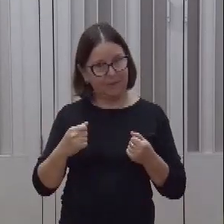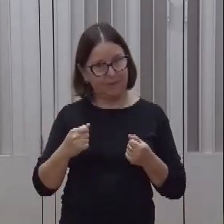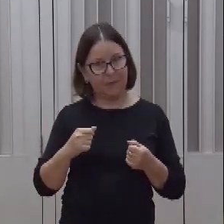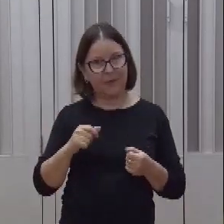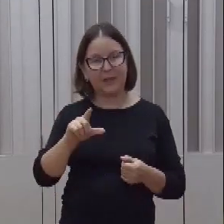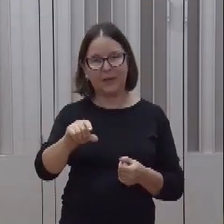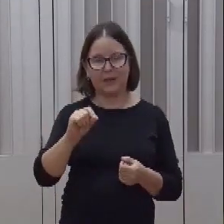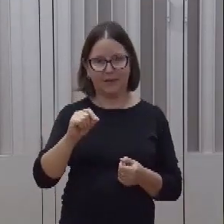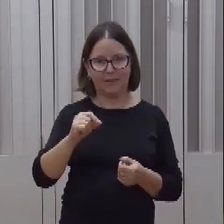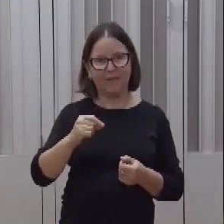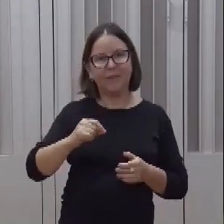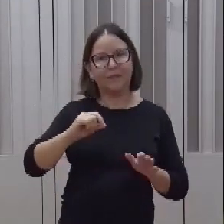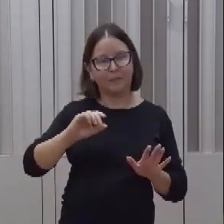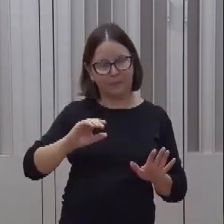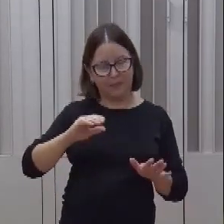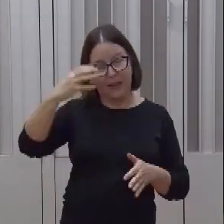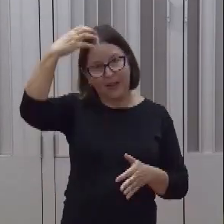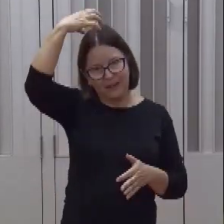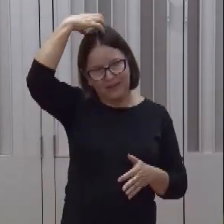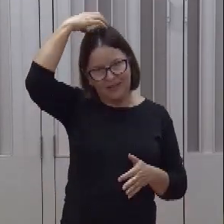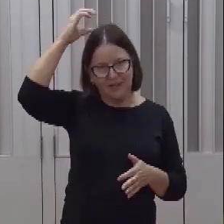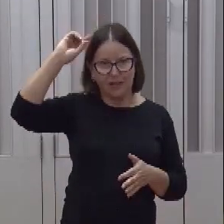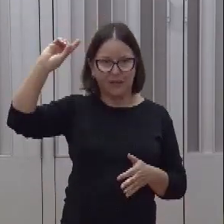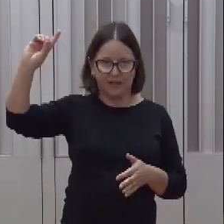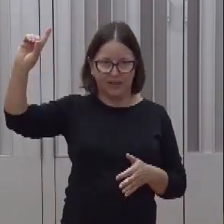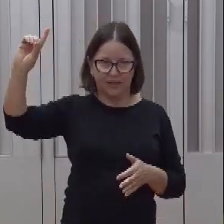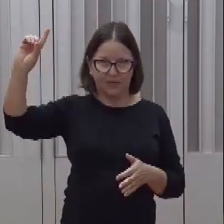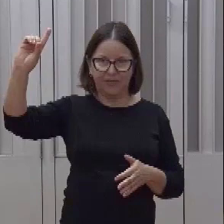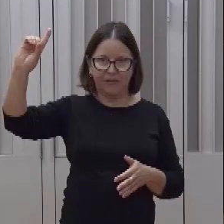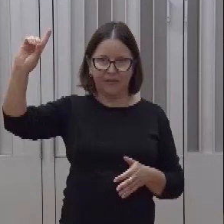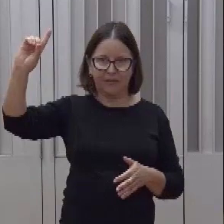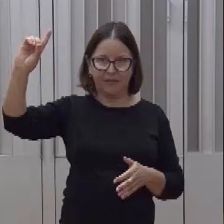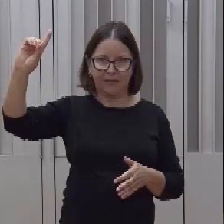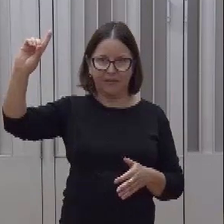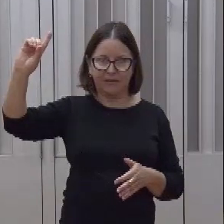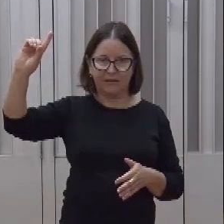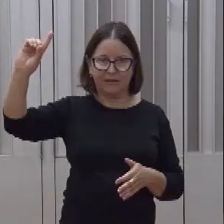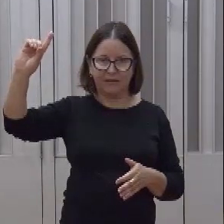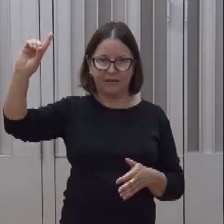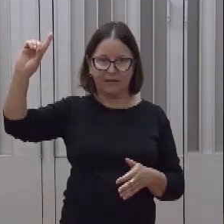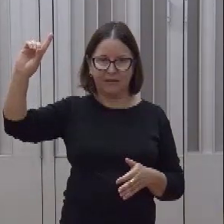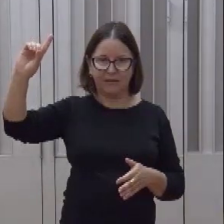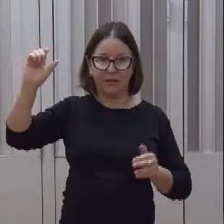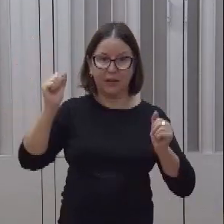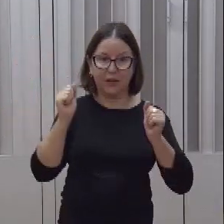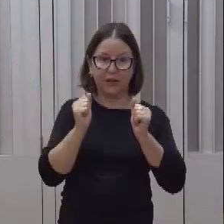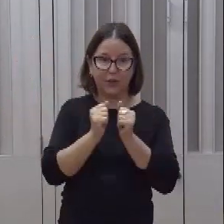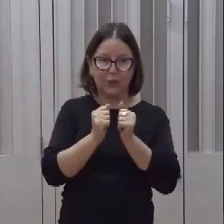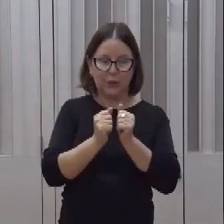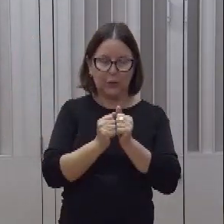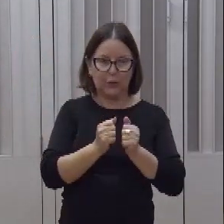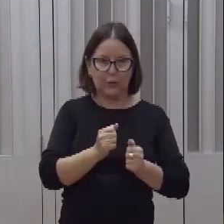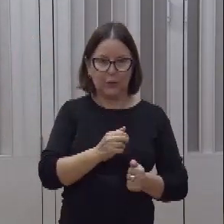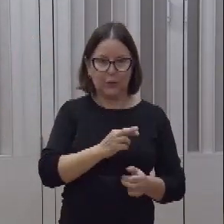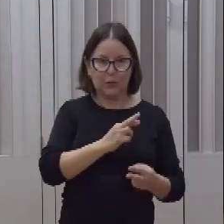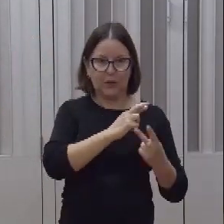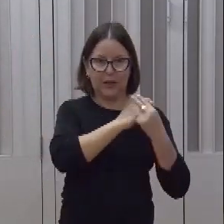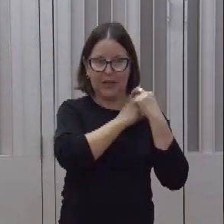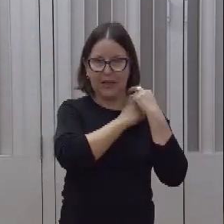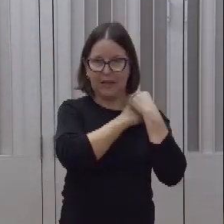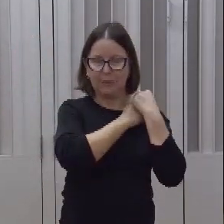de Deus, ela anda para e passo com a responsabilidade humana.